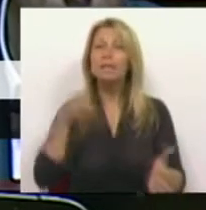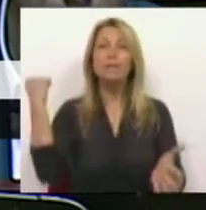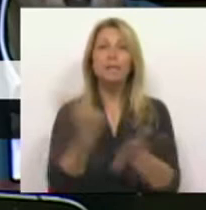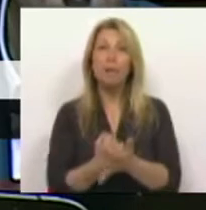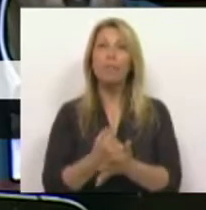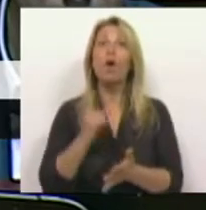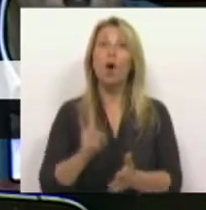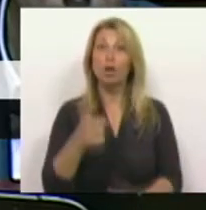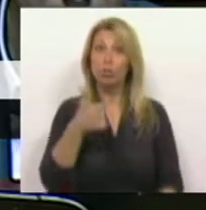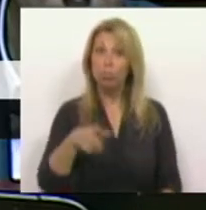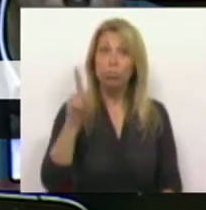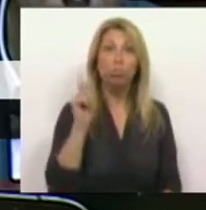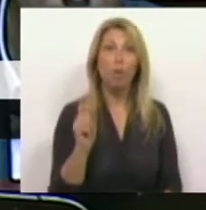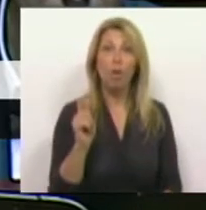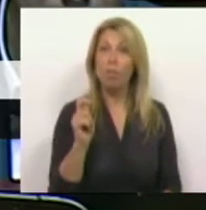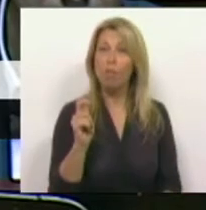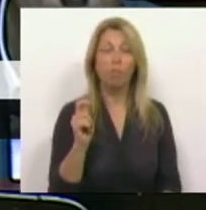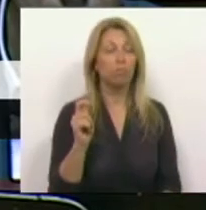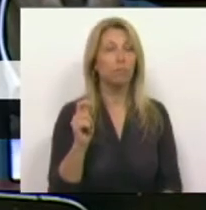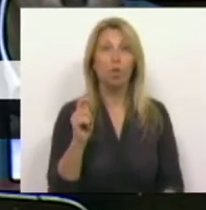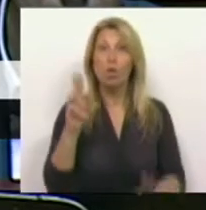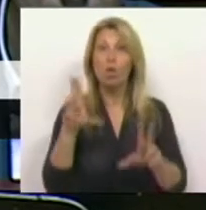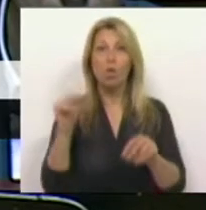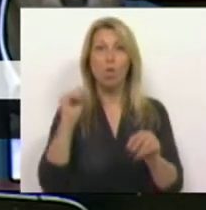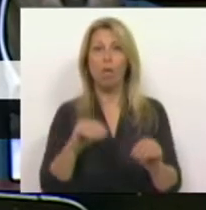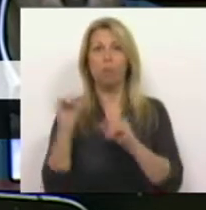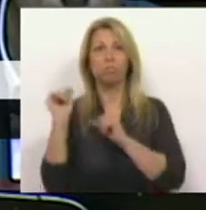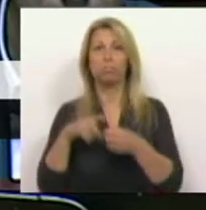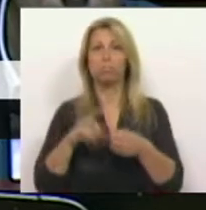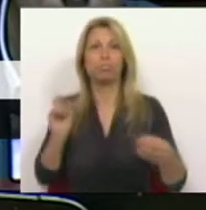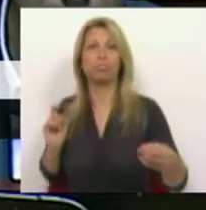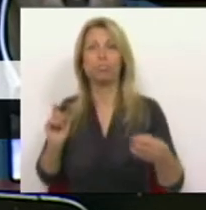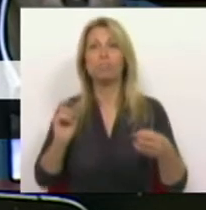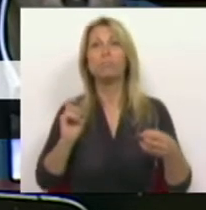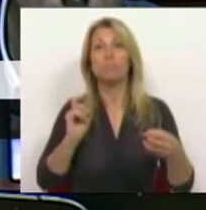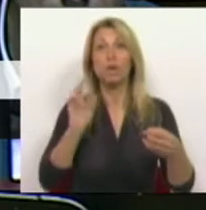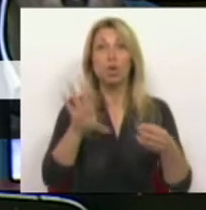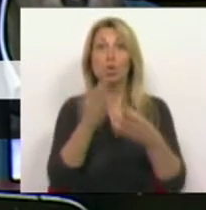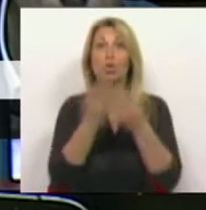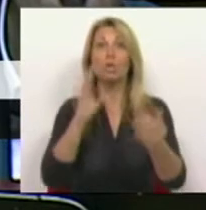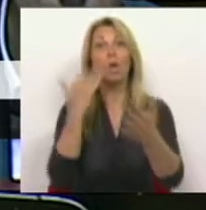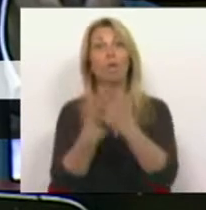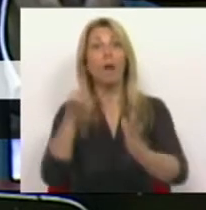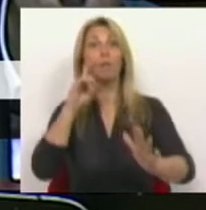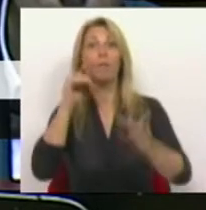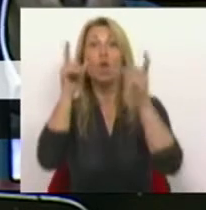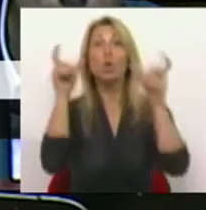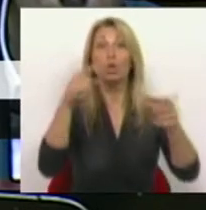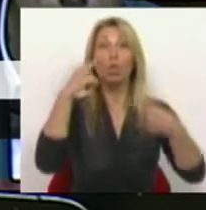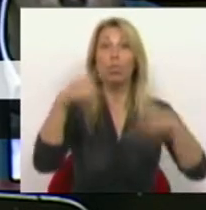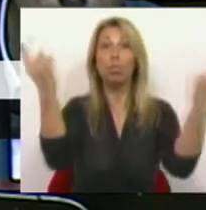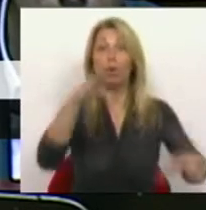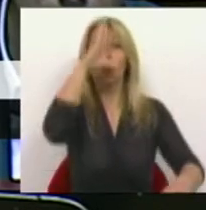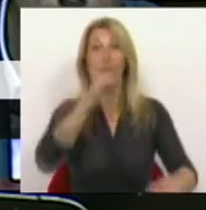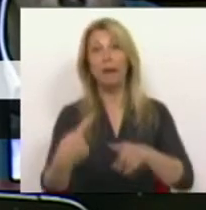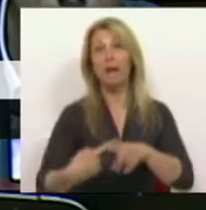o Bloco não se colocaria de fora de uma solução que preservasse o controle público do banco, os interesses do Estado e da